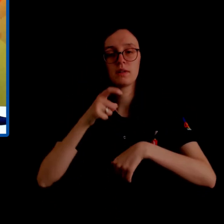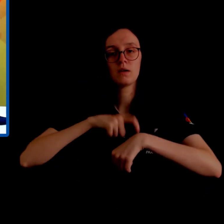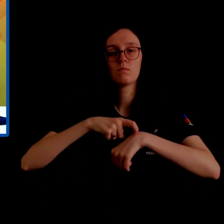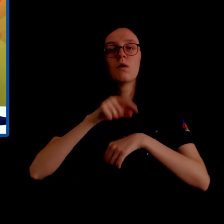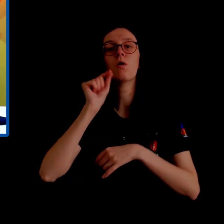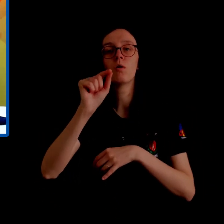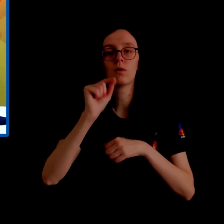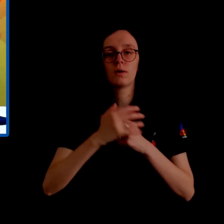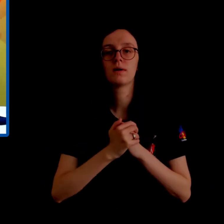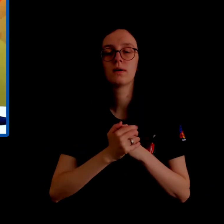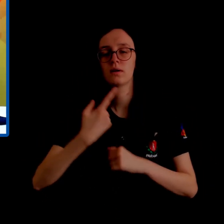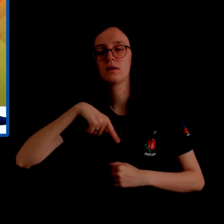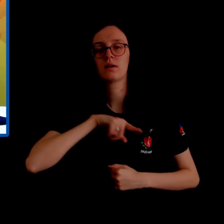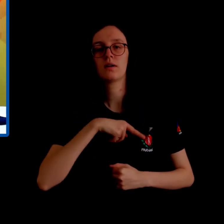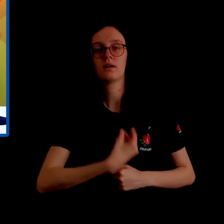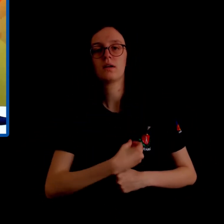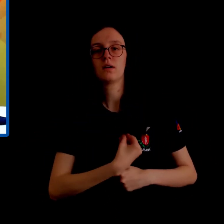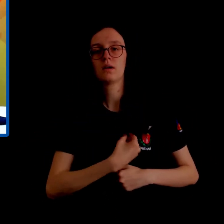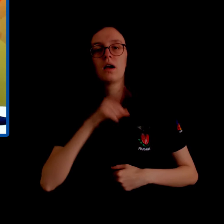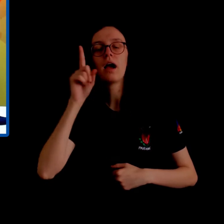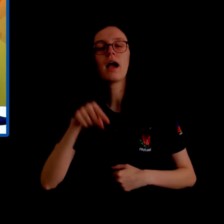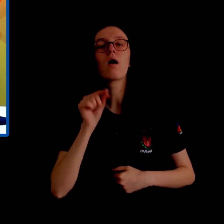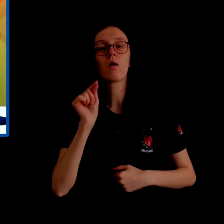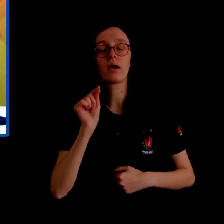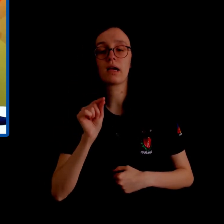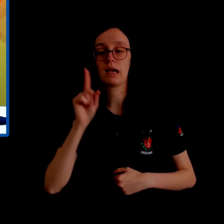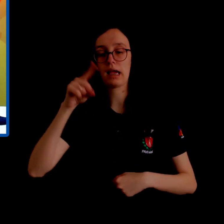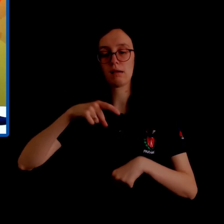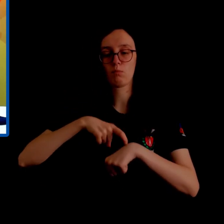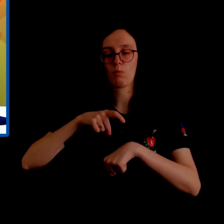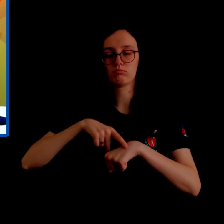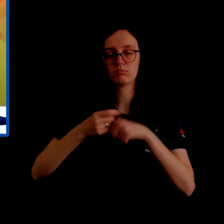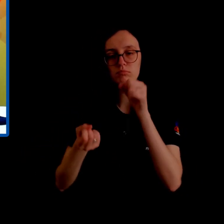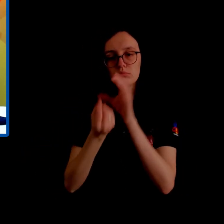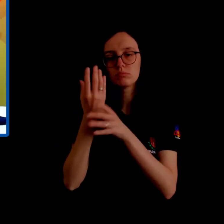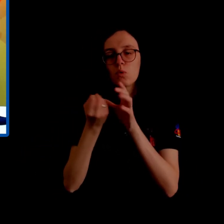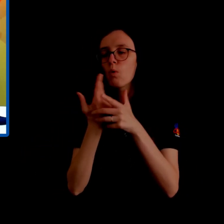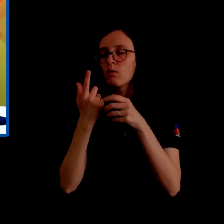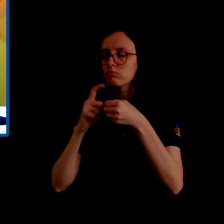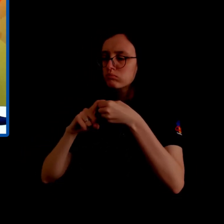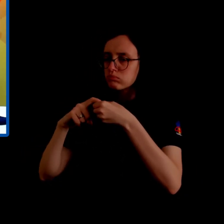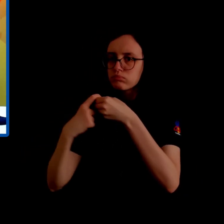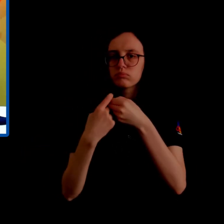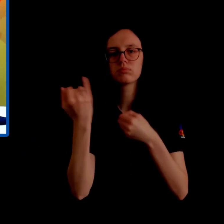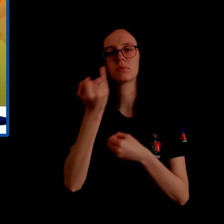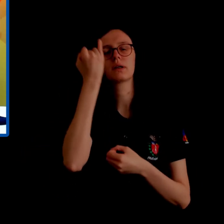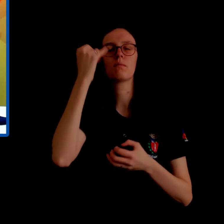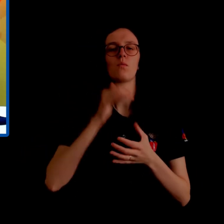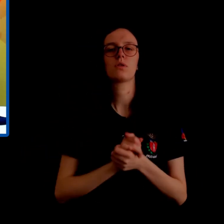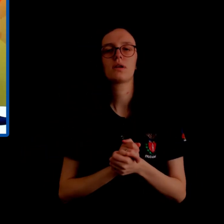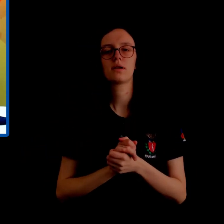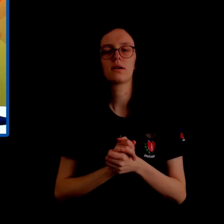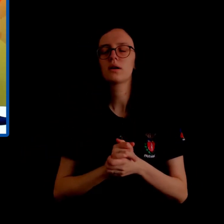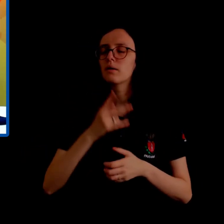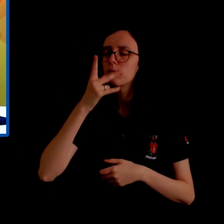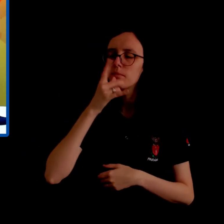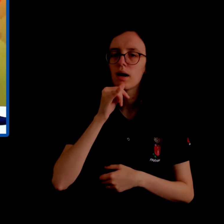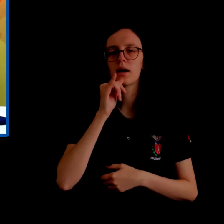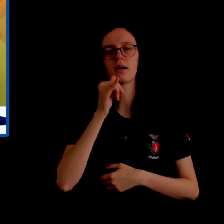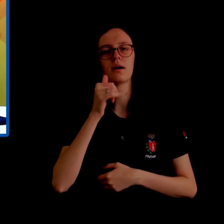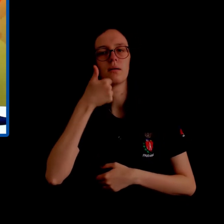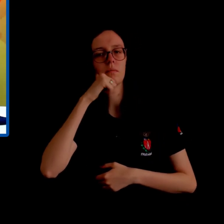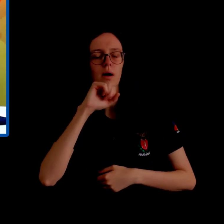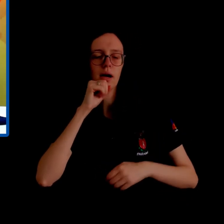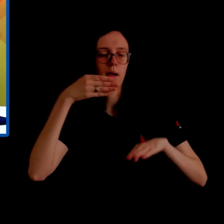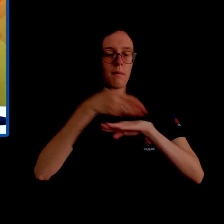momento que nós estamos startando, que é o momento de criar um engajamento, fazer com que os pais eles